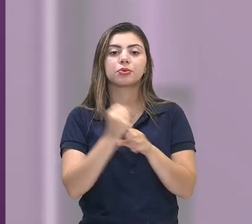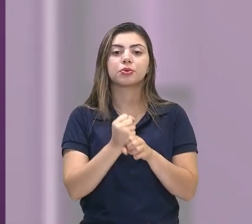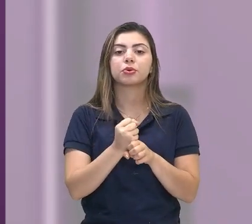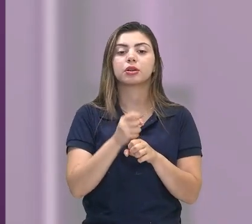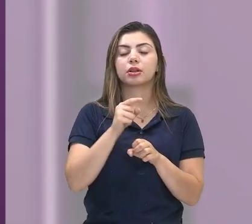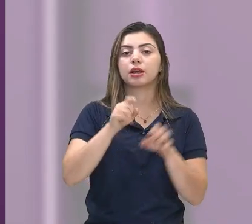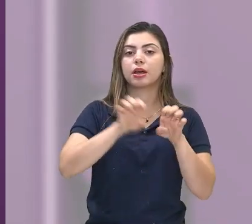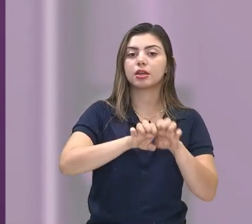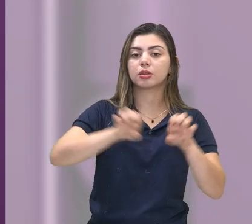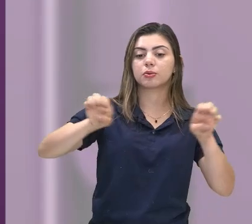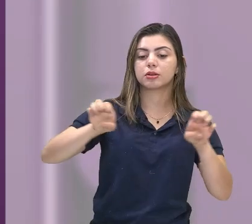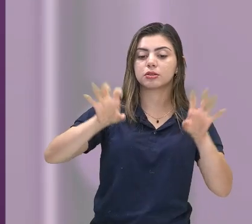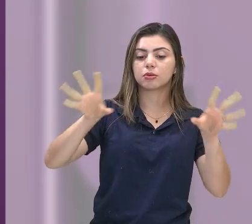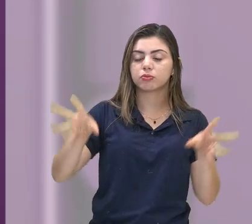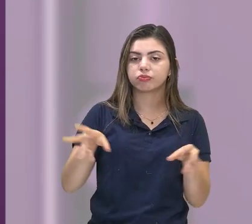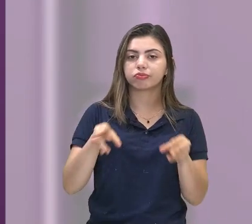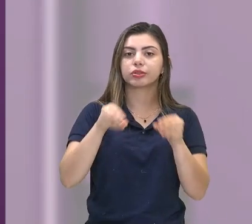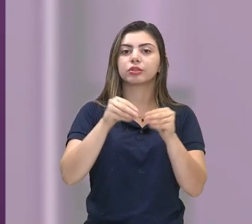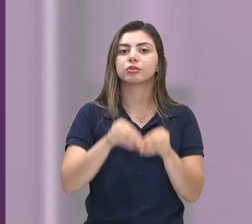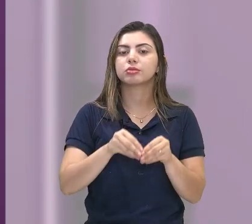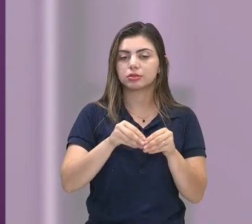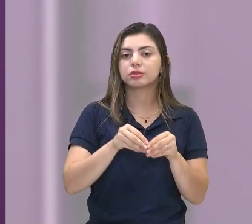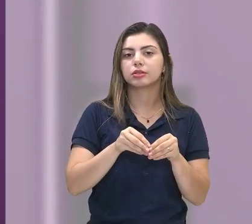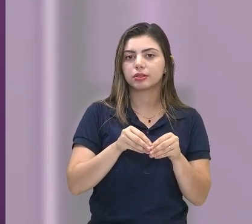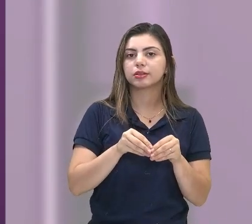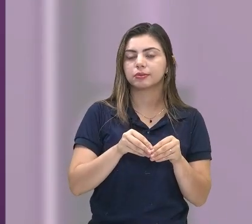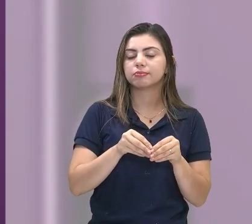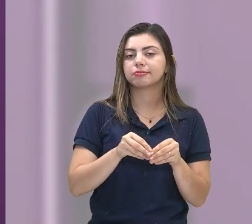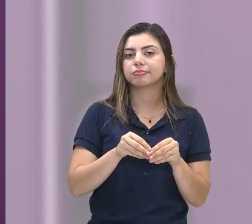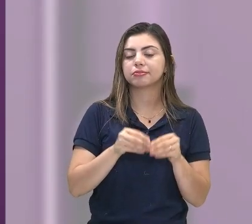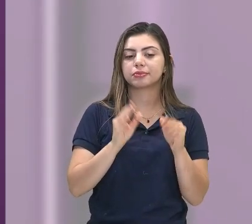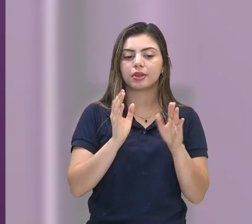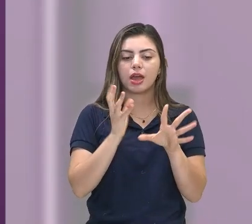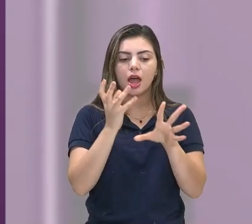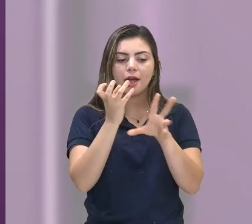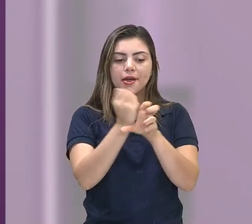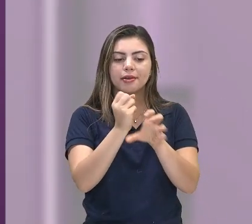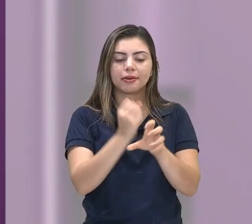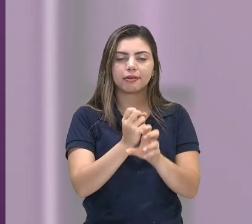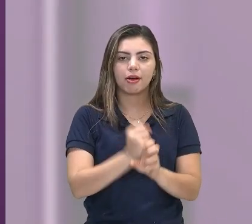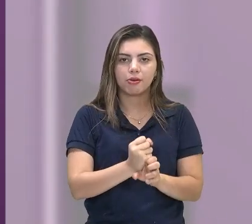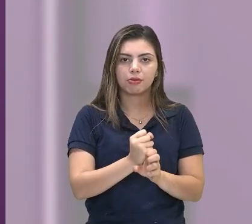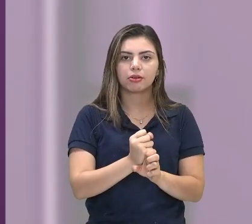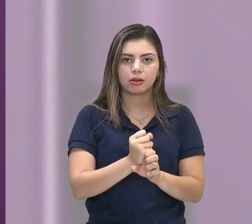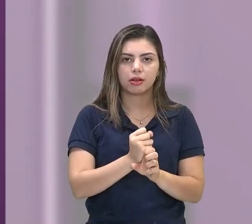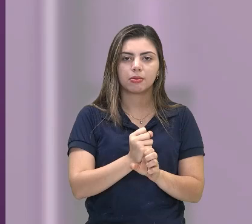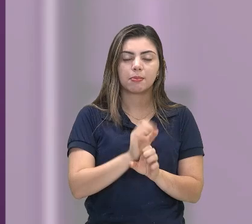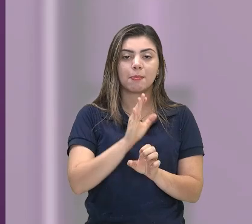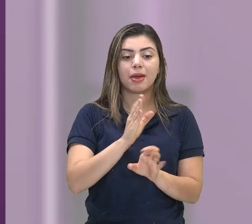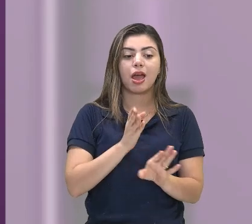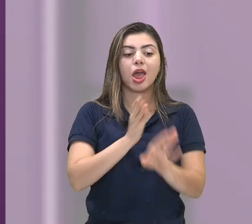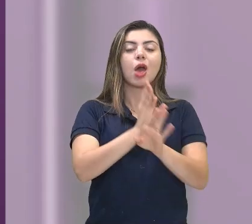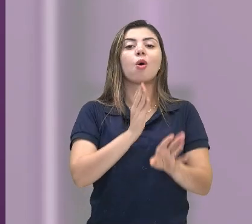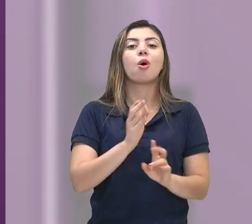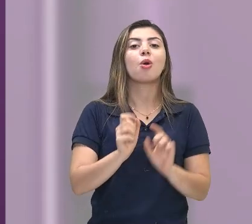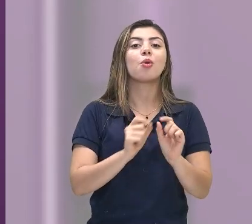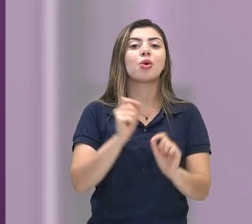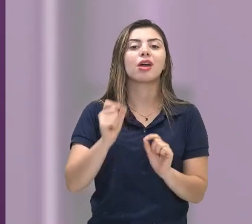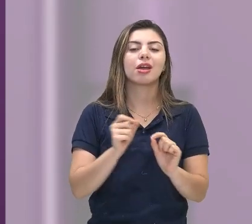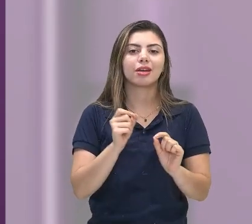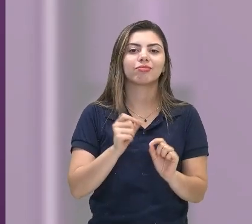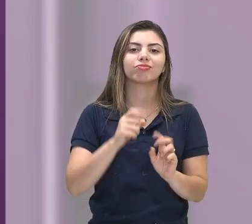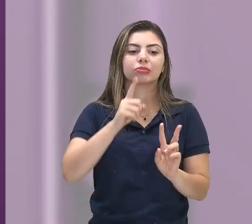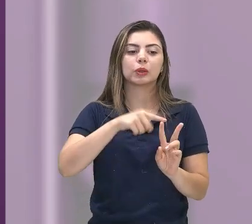reescrevermos uma circunferência que estava escrita na sua forma normal, certo? E pegarmos